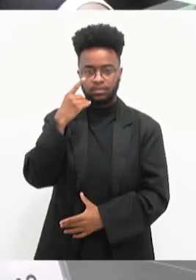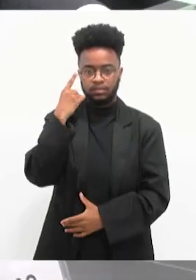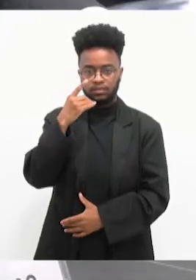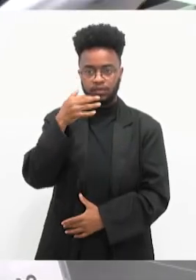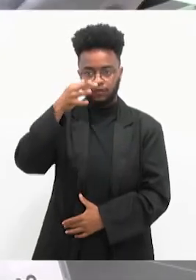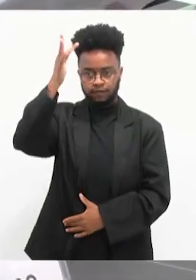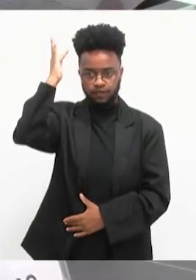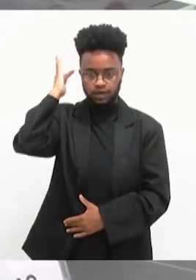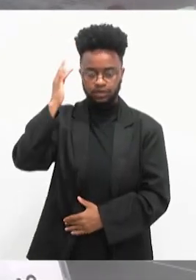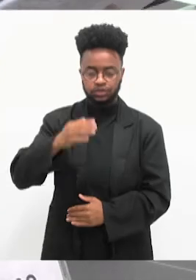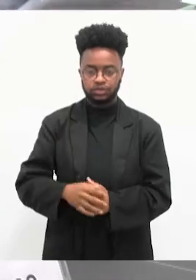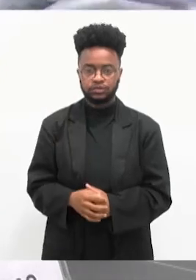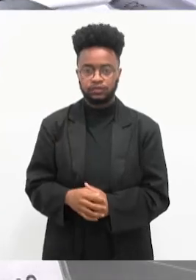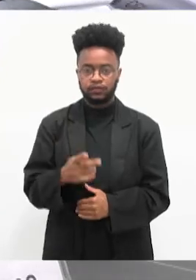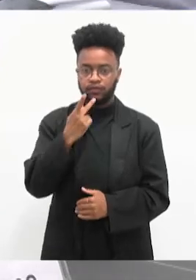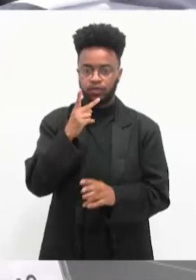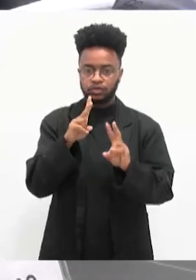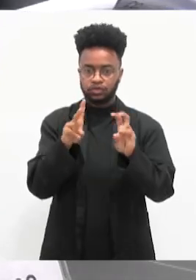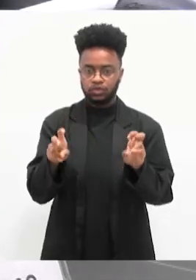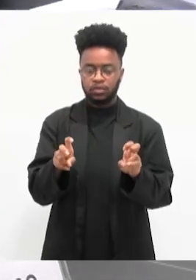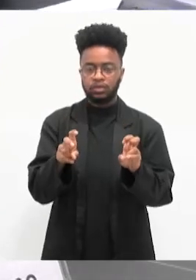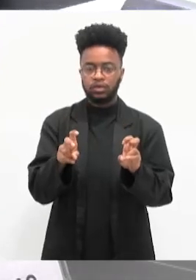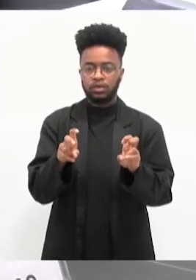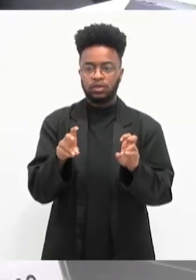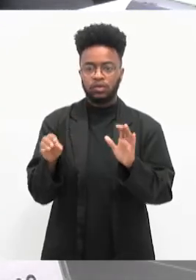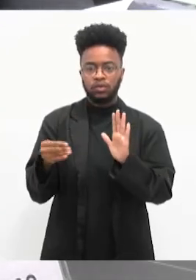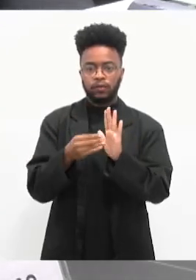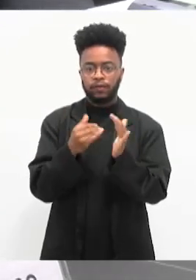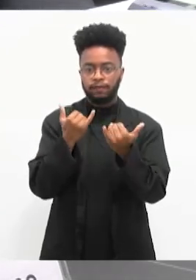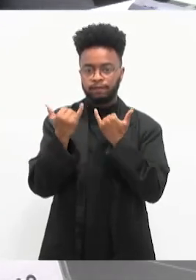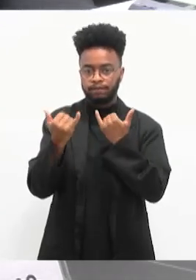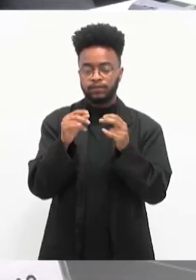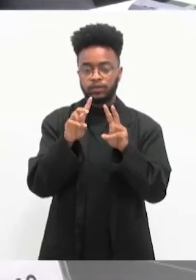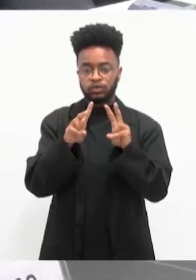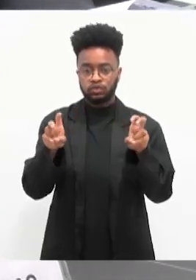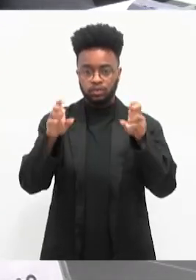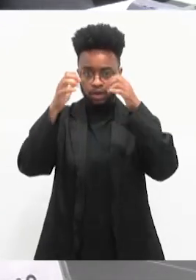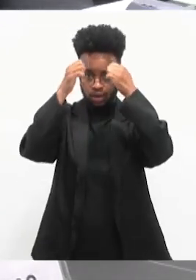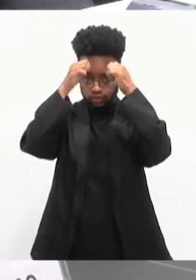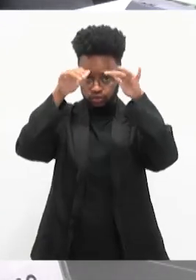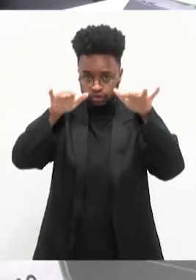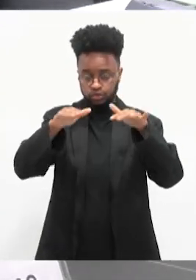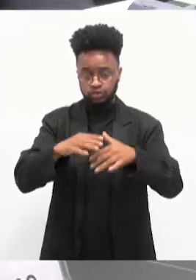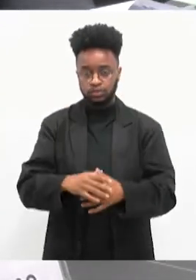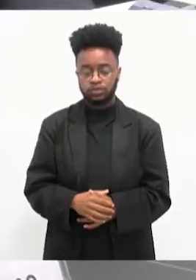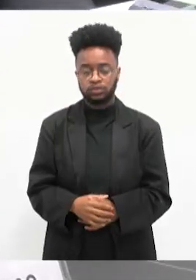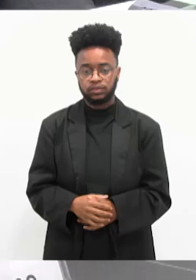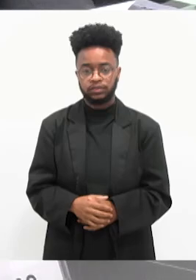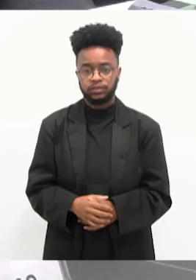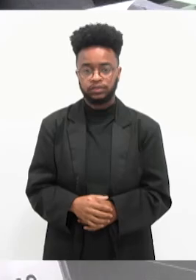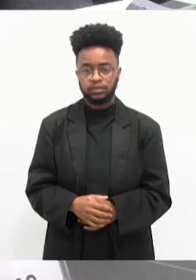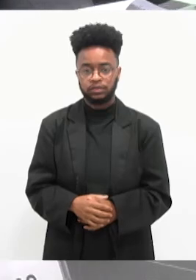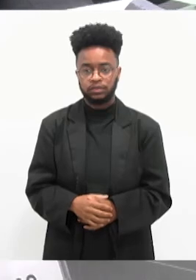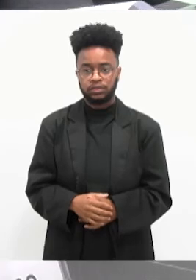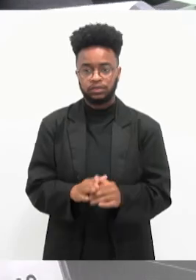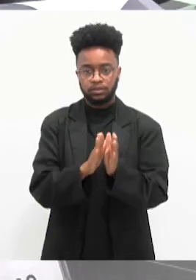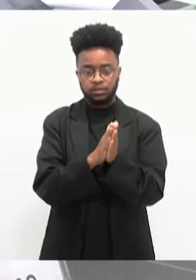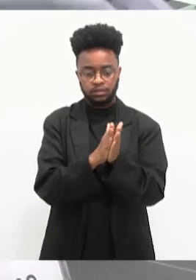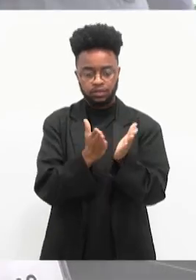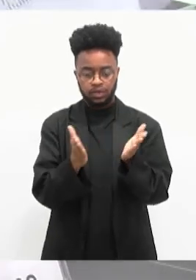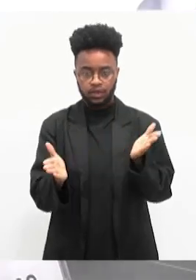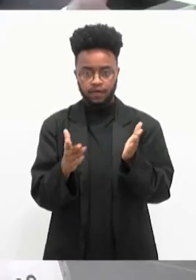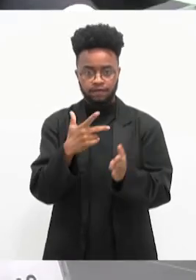Fred Pacheco, que dispõe sobre a inclusão de informações sobre os sintomas do transtorno do espectro autista na carteira de